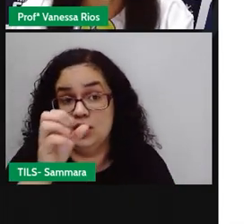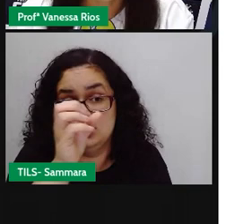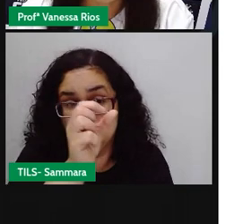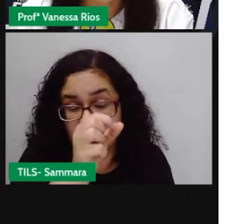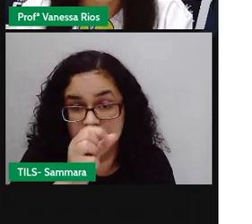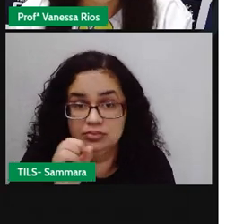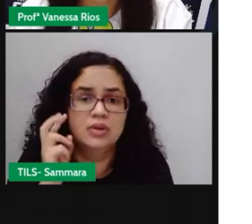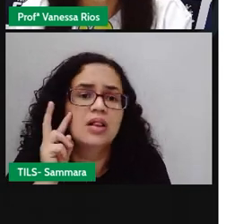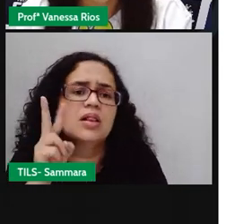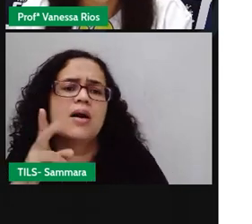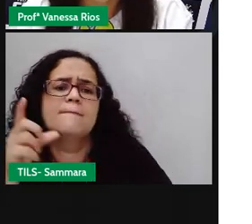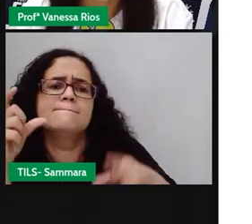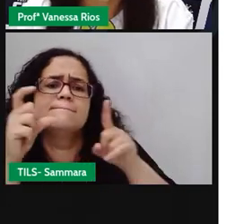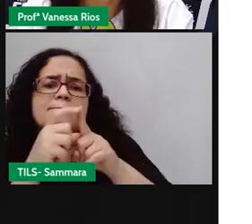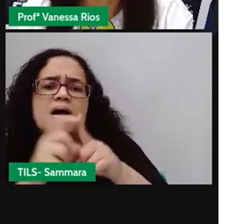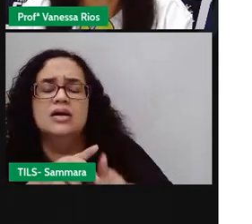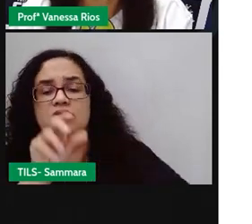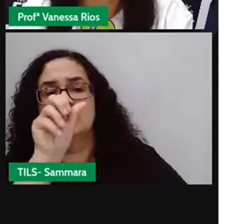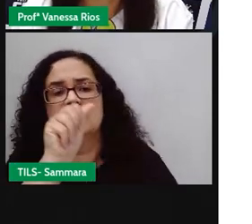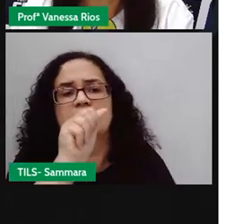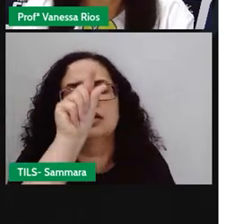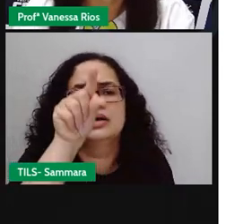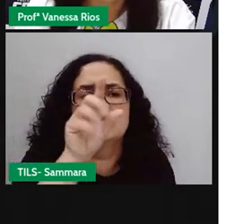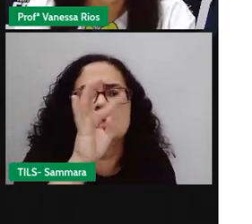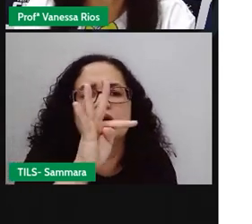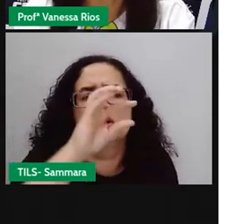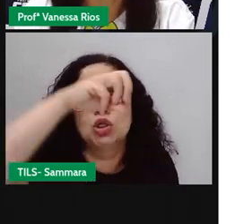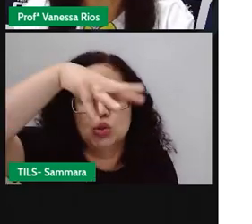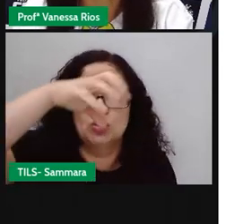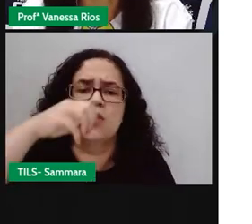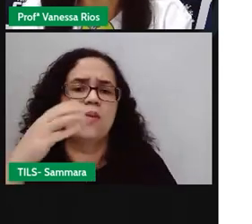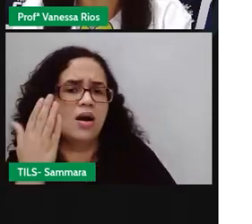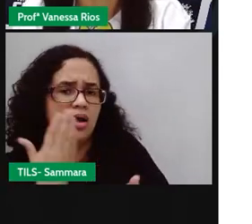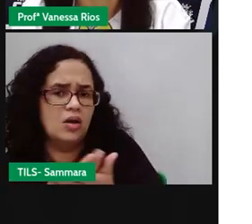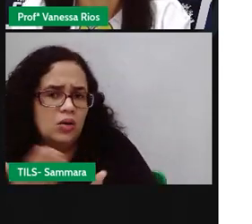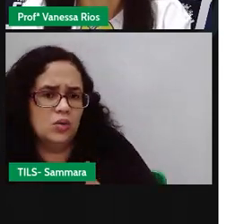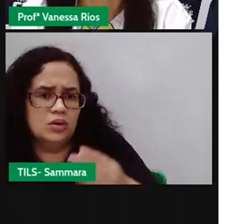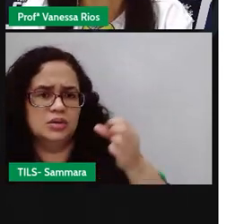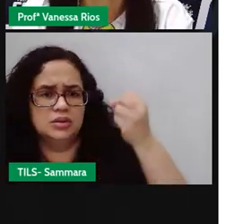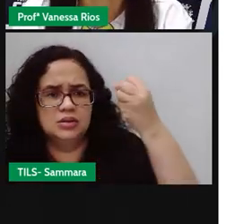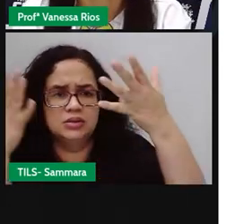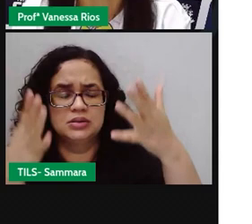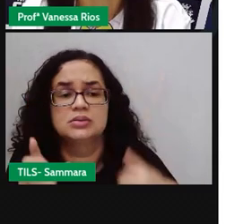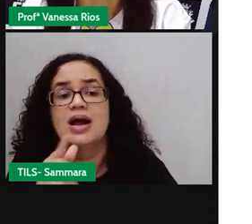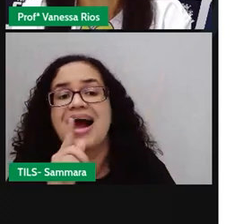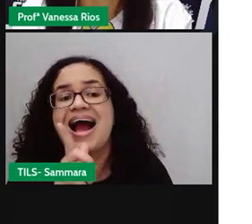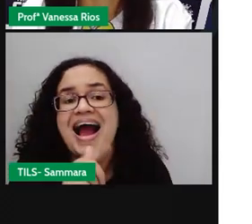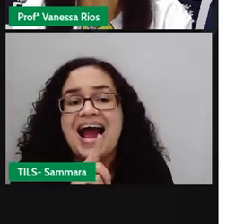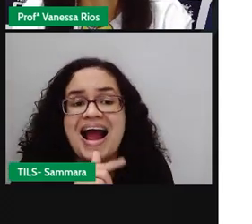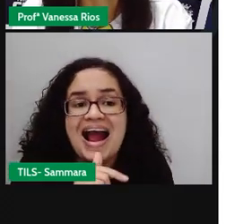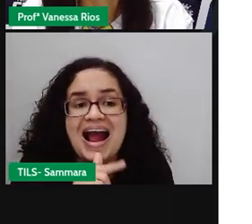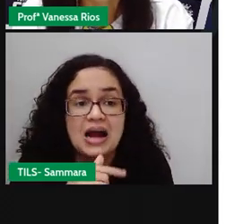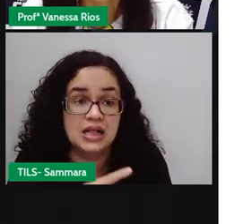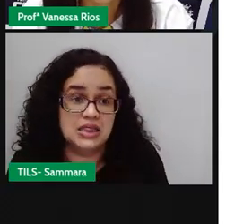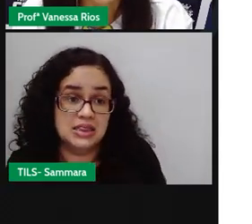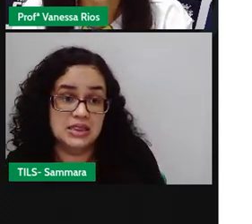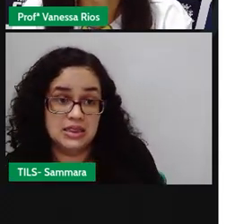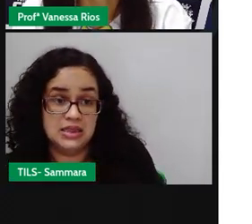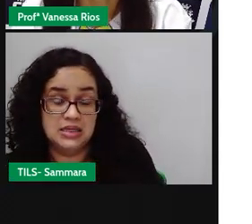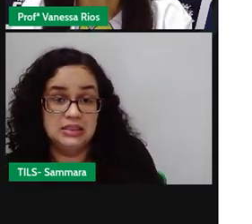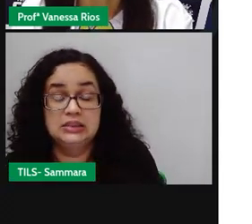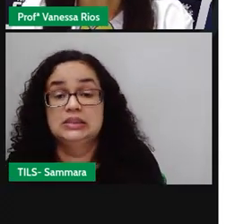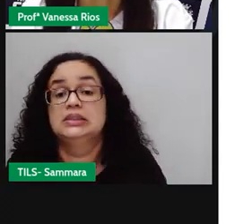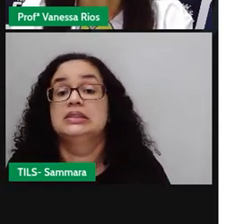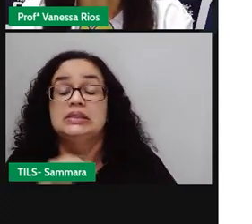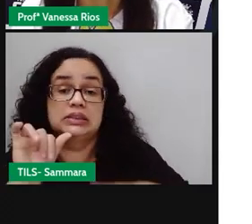É a Pro volta para essa palavrinha aqui, ó, que uma aula anterior a Pro explicou quando falou da água e falou da composição química da